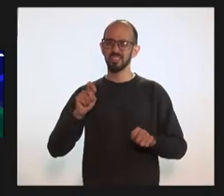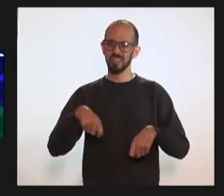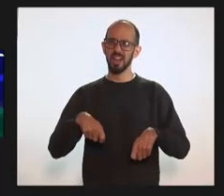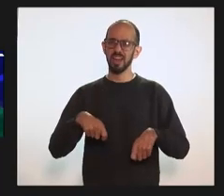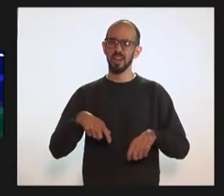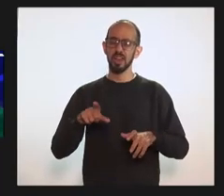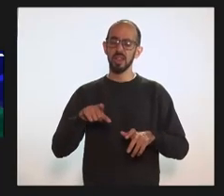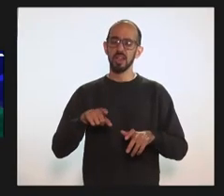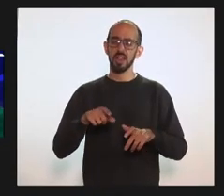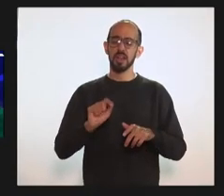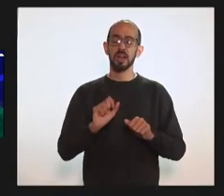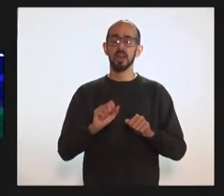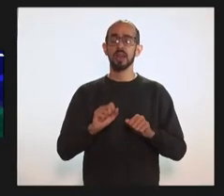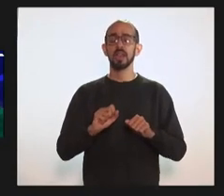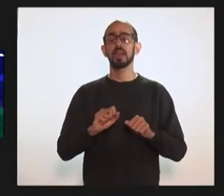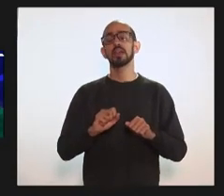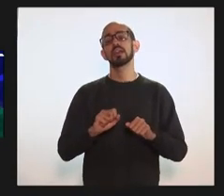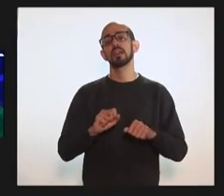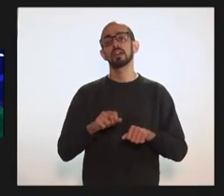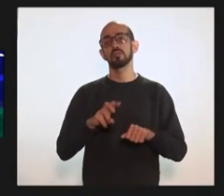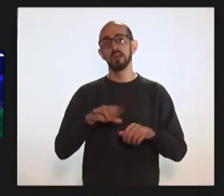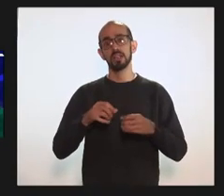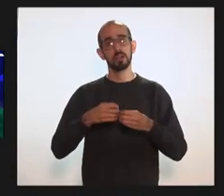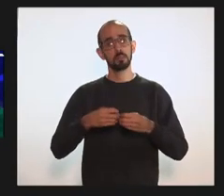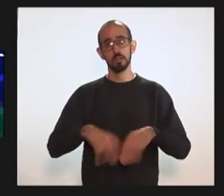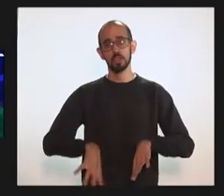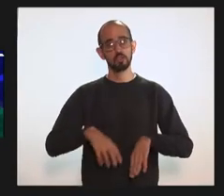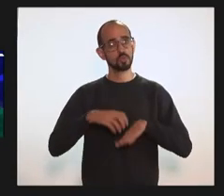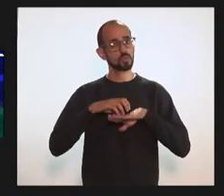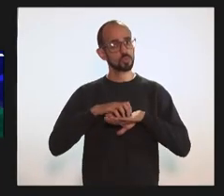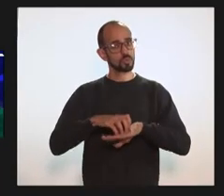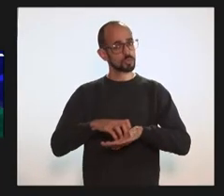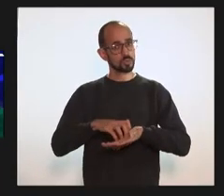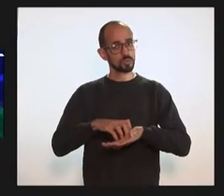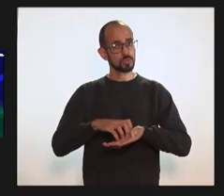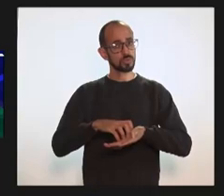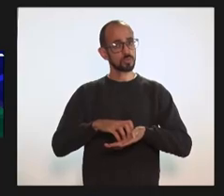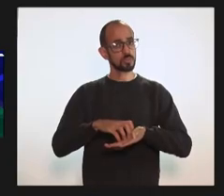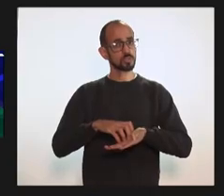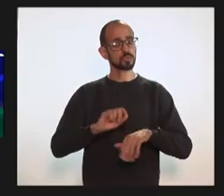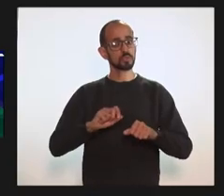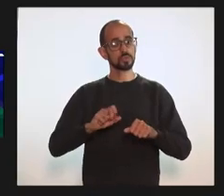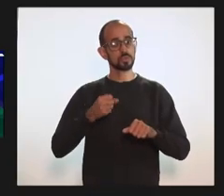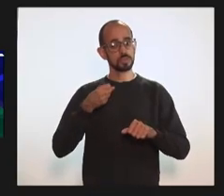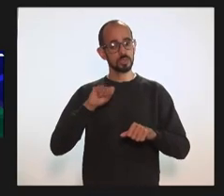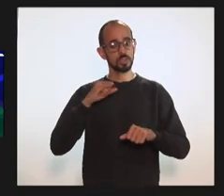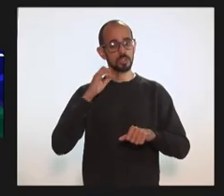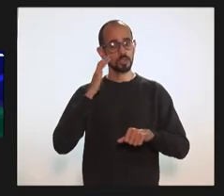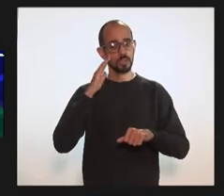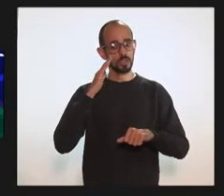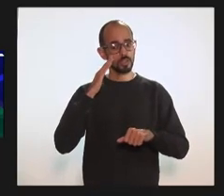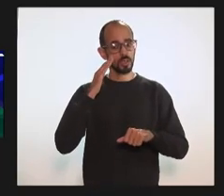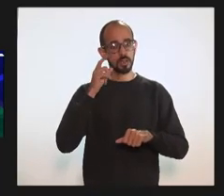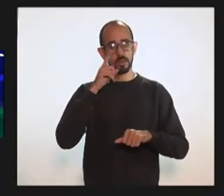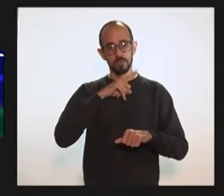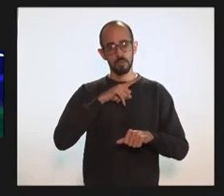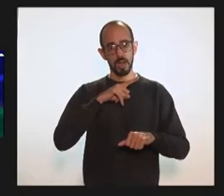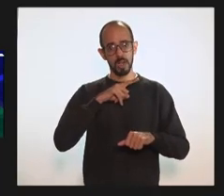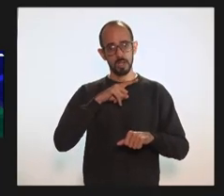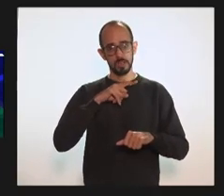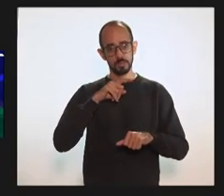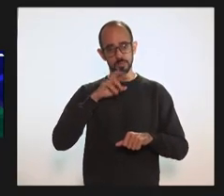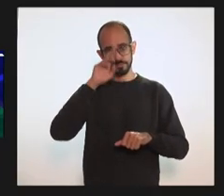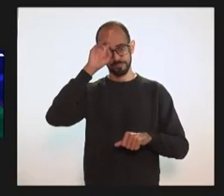Assembleia Legislativa que corre risco de ser ceifado por uma interpretação, ao meu ver, salvo o melhor juízo, mais uma vez